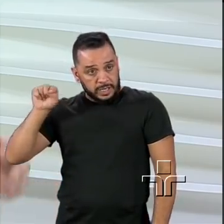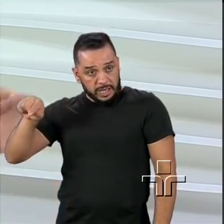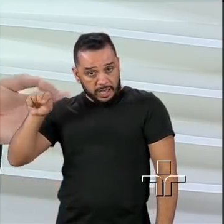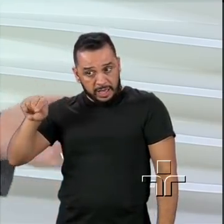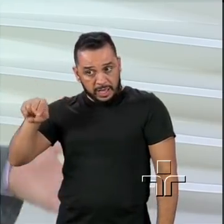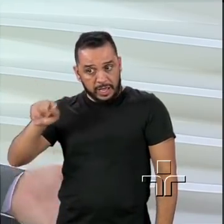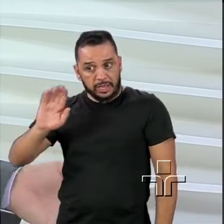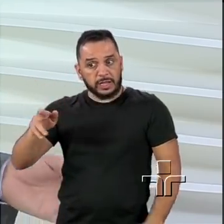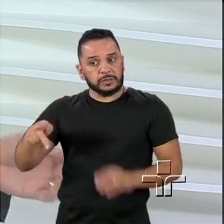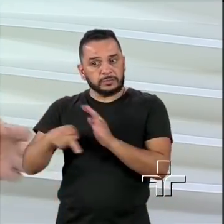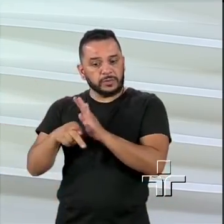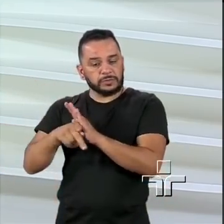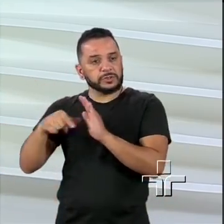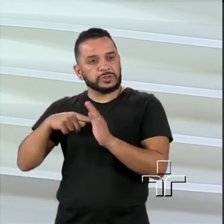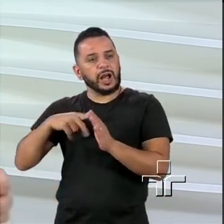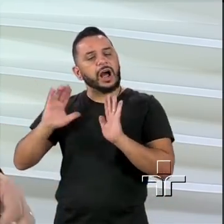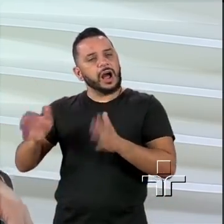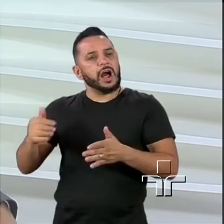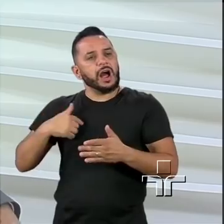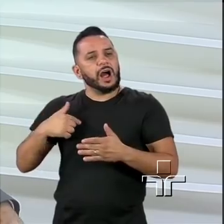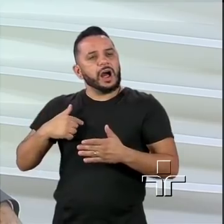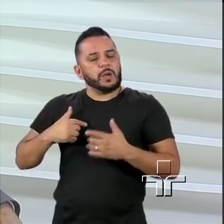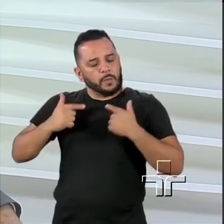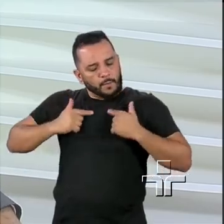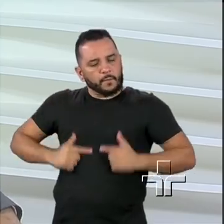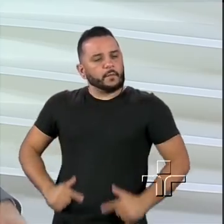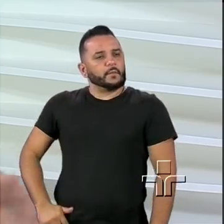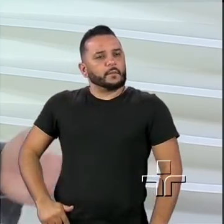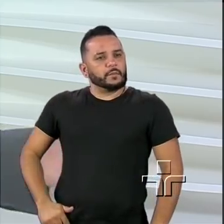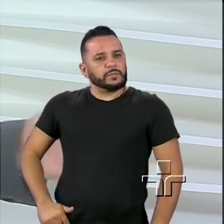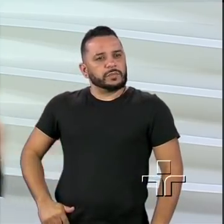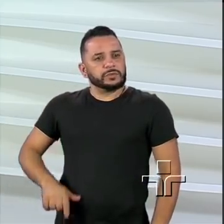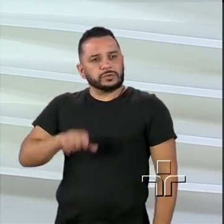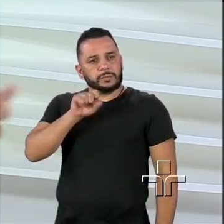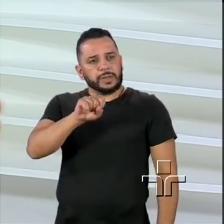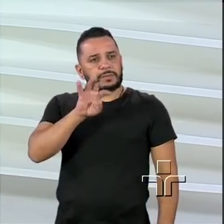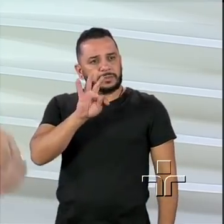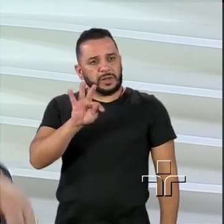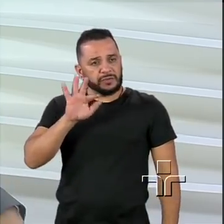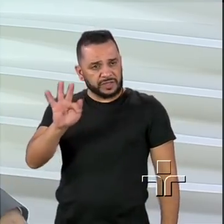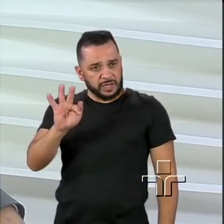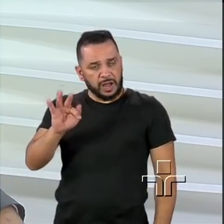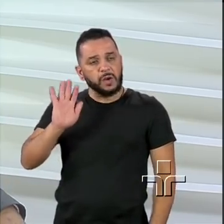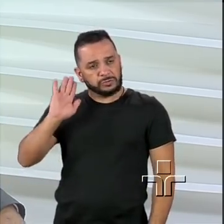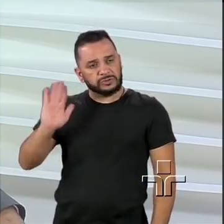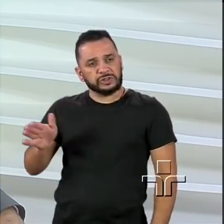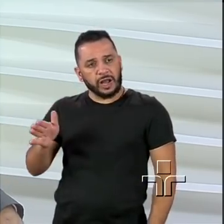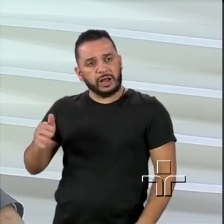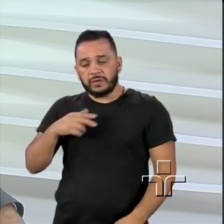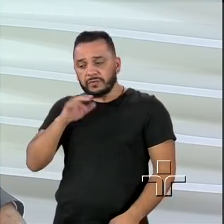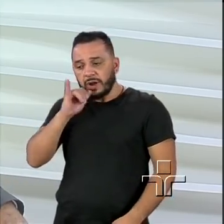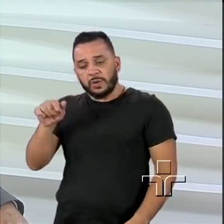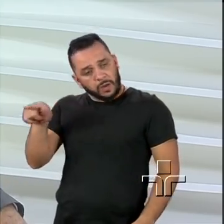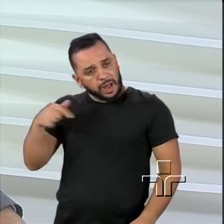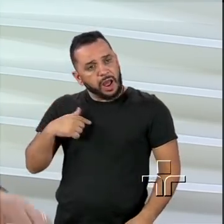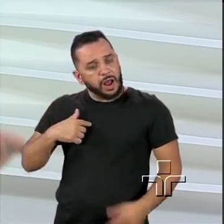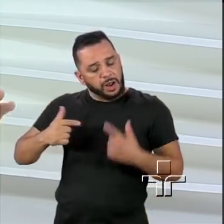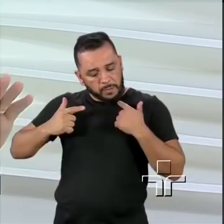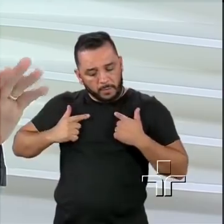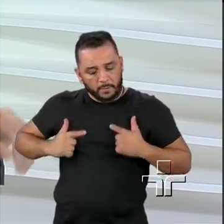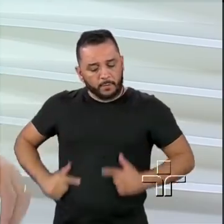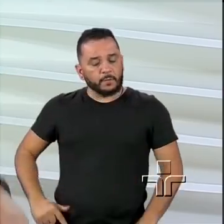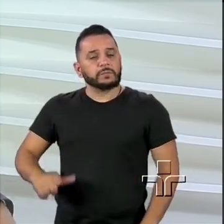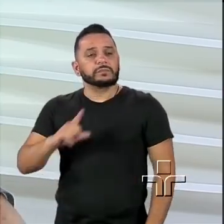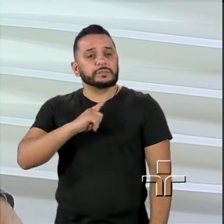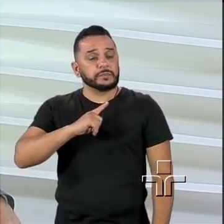as arbitrariedades, né, que se especula em várias instâncias do judiciário brasileiro, mas